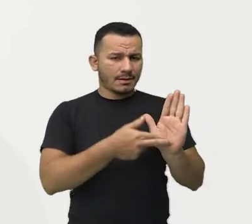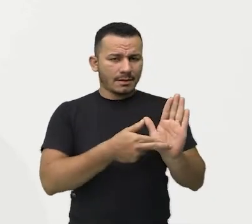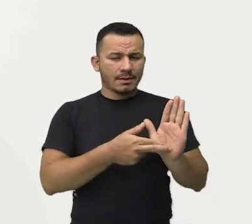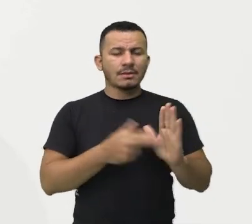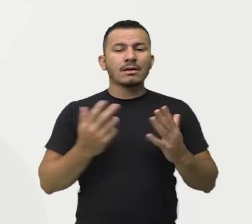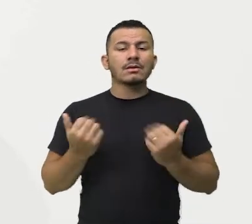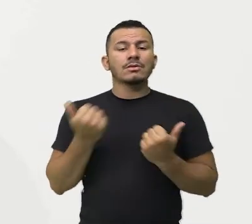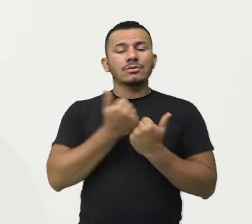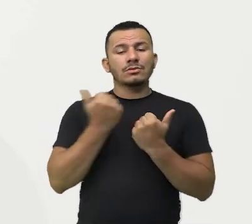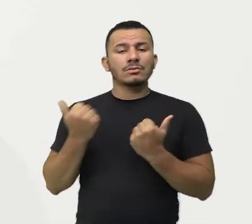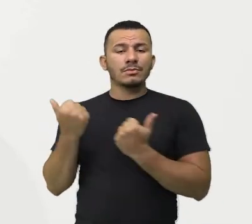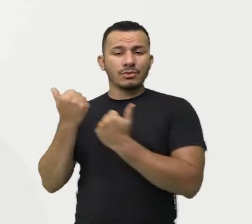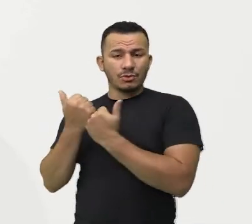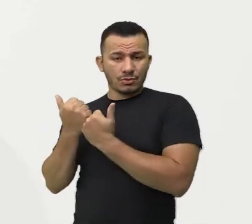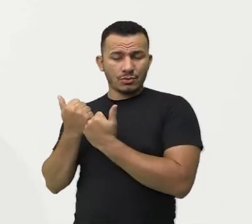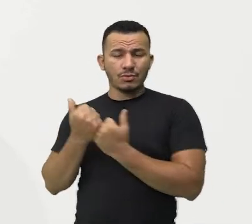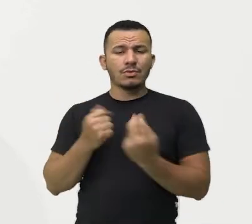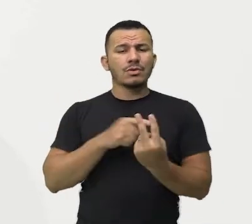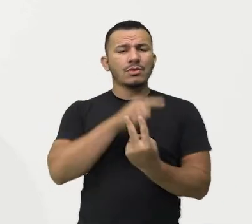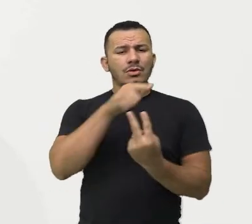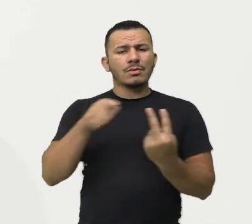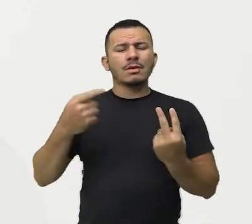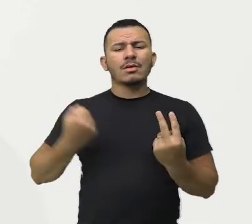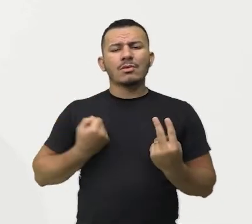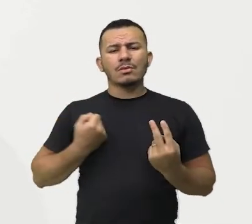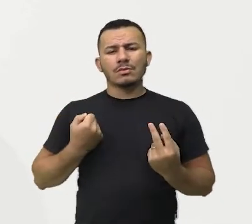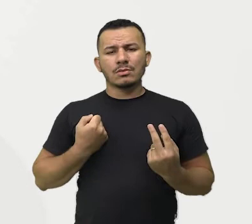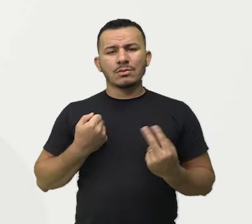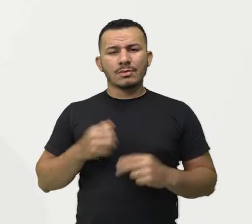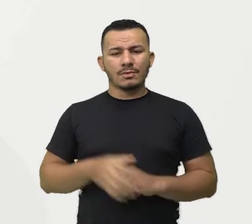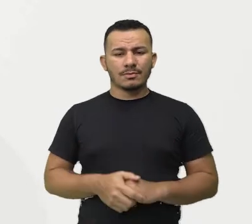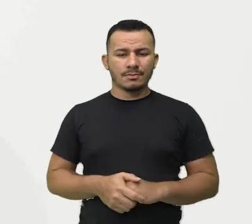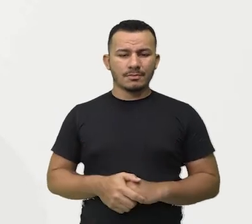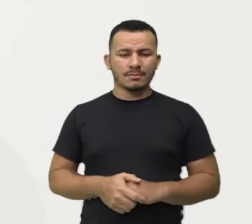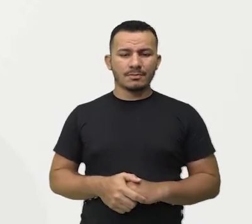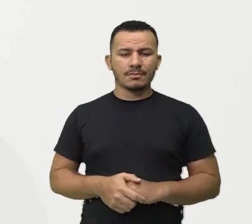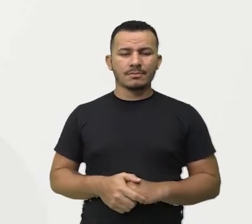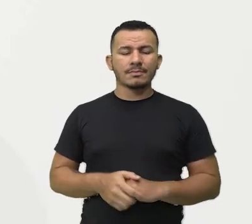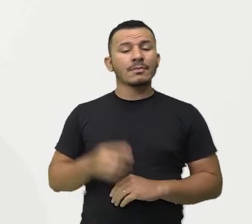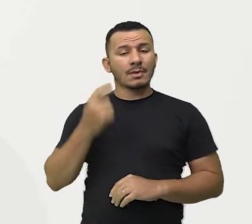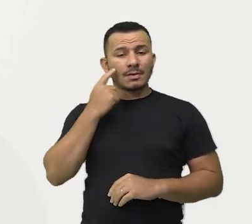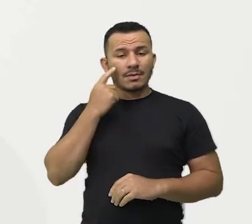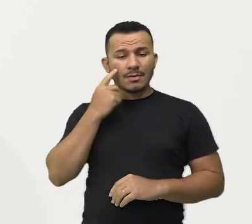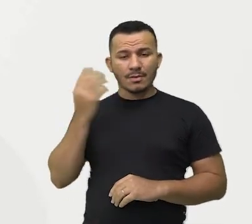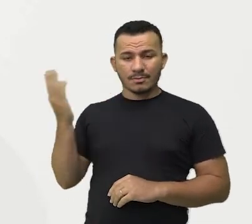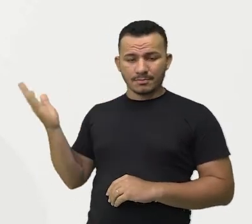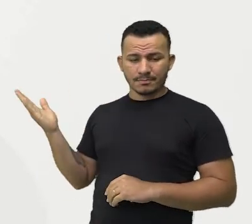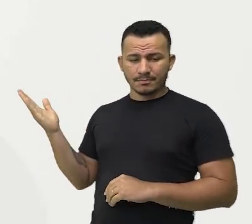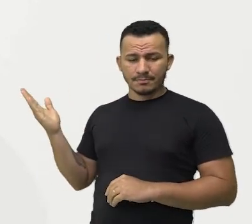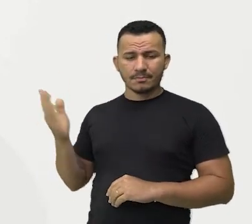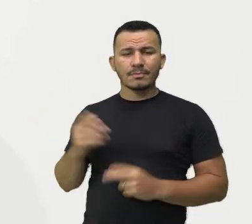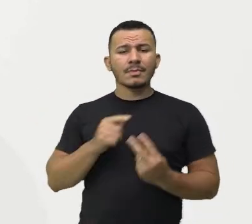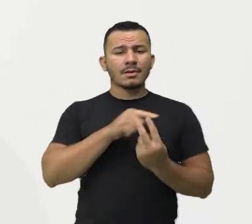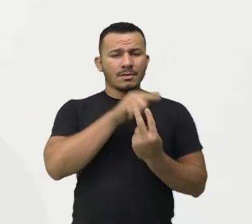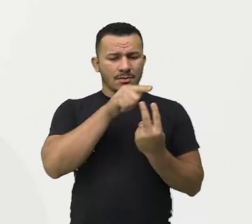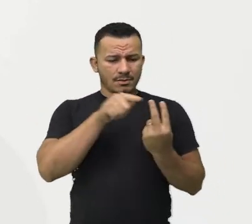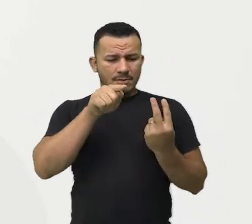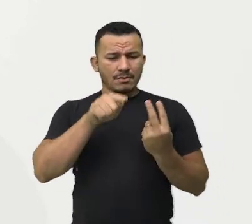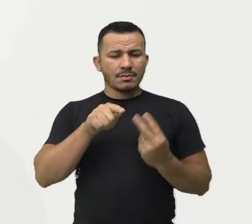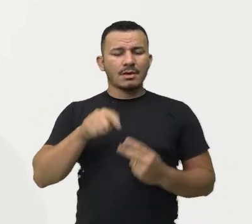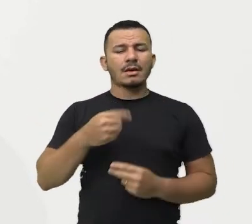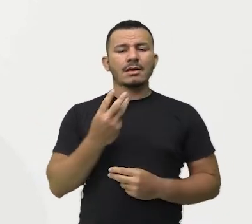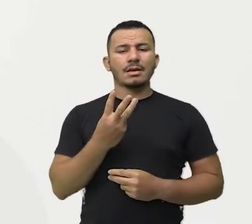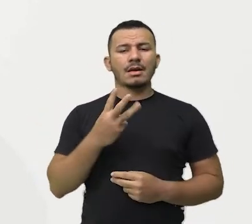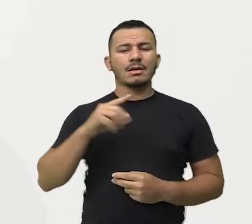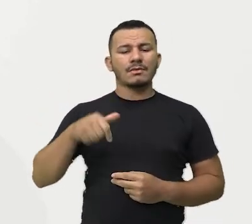fórmula, o que a gente faz agora? Temos que substituir o valor do π. Mas quanto vale o π, pessoal? Olha na questão. O π